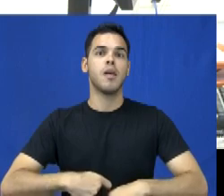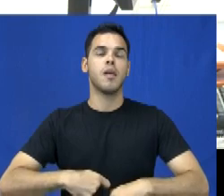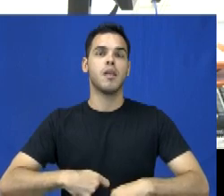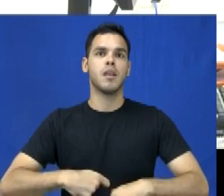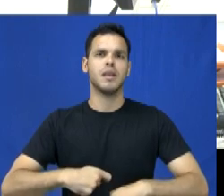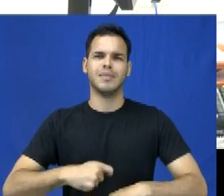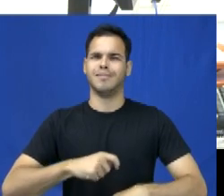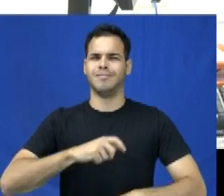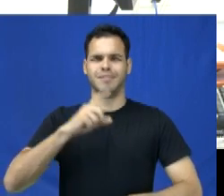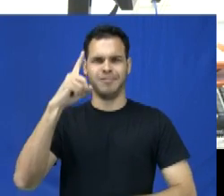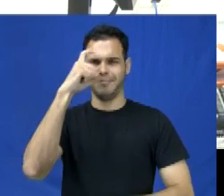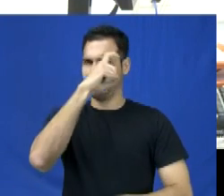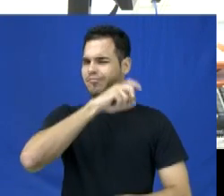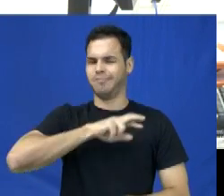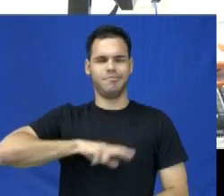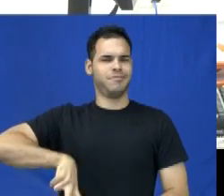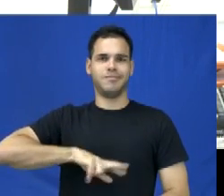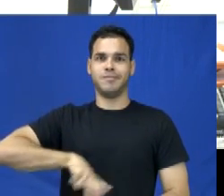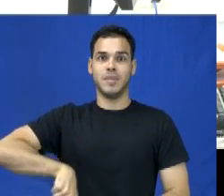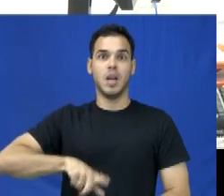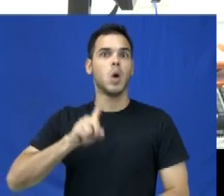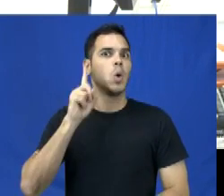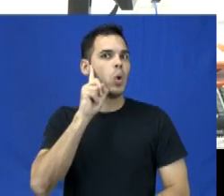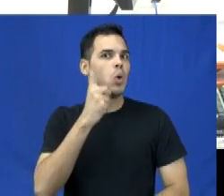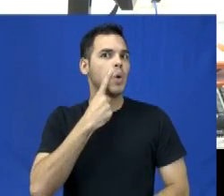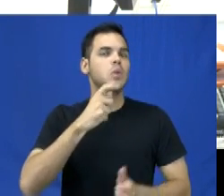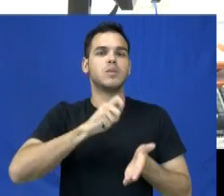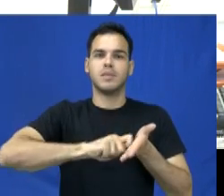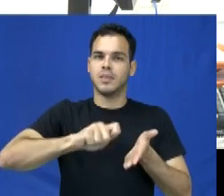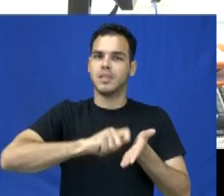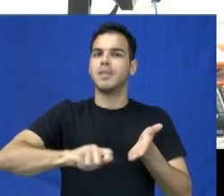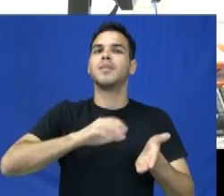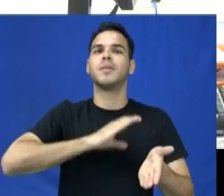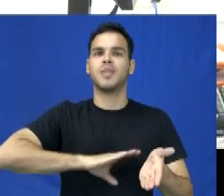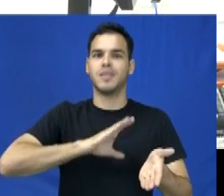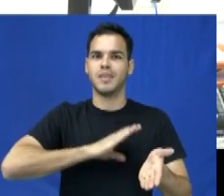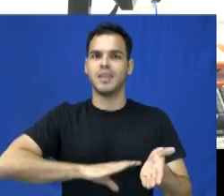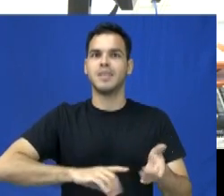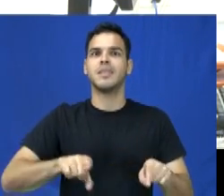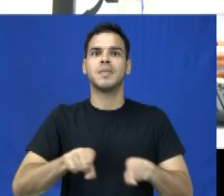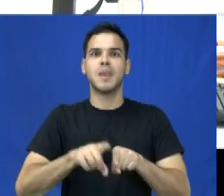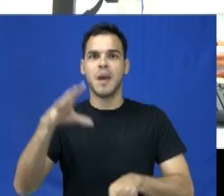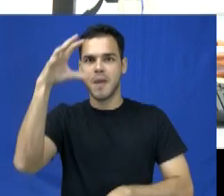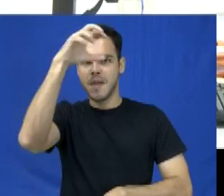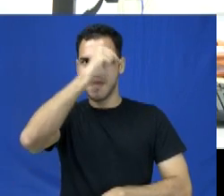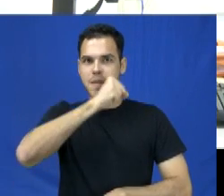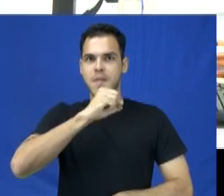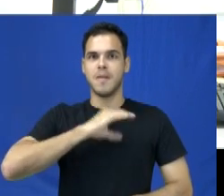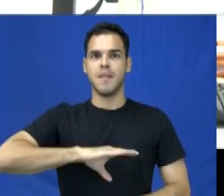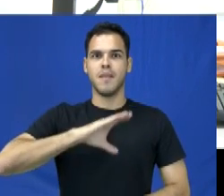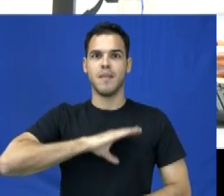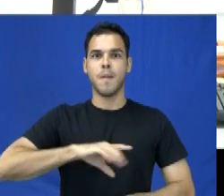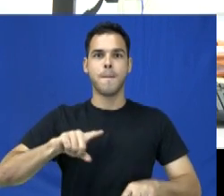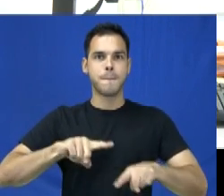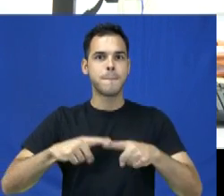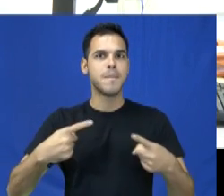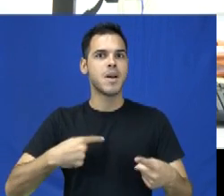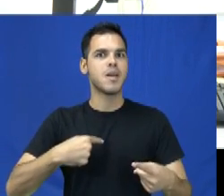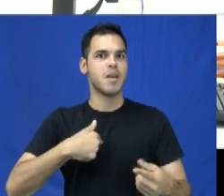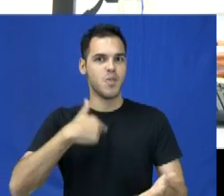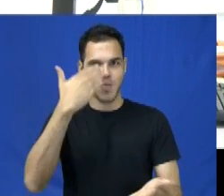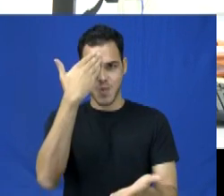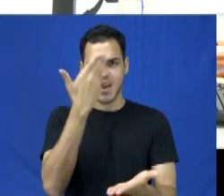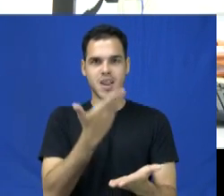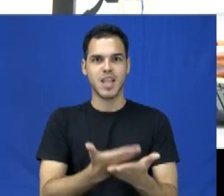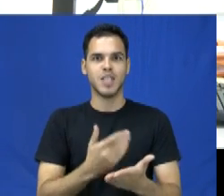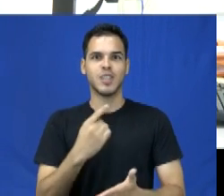e não é difícil o surdo escrever língua portuguesa e aprender a língua portuguesa. Mas eu acredito que a primeira coisa